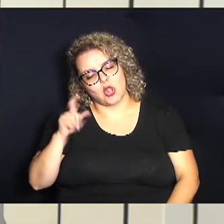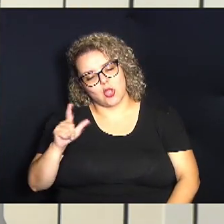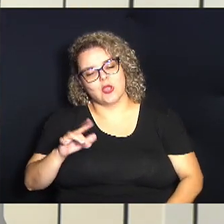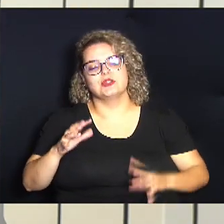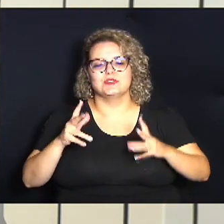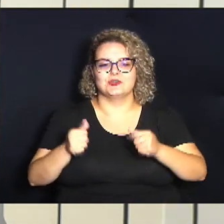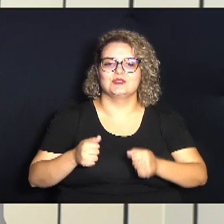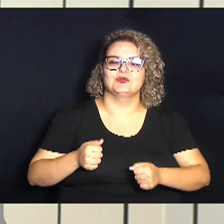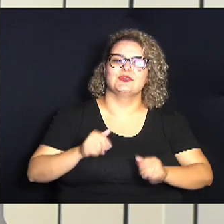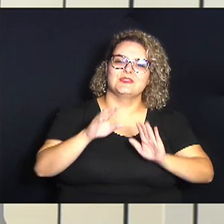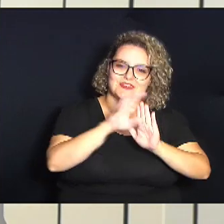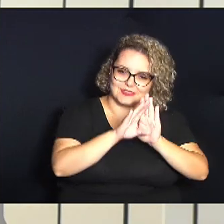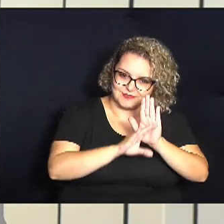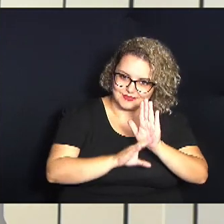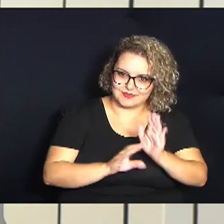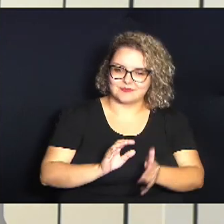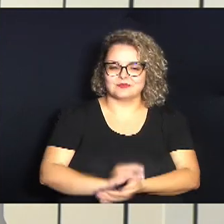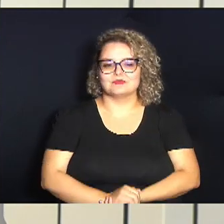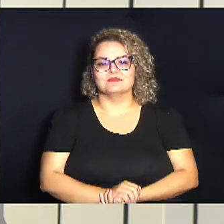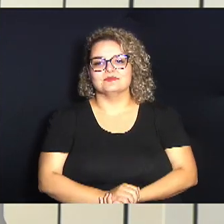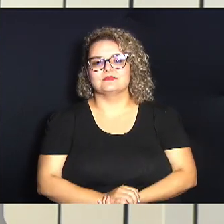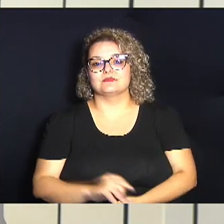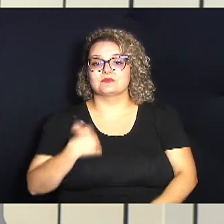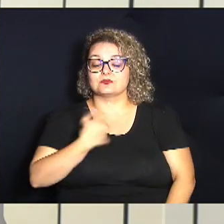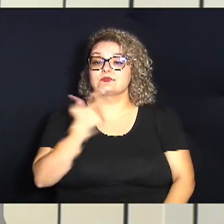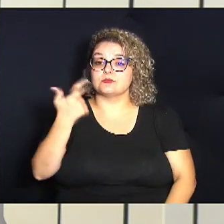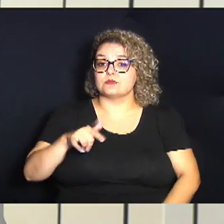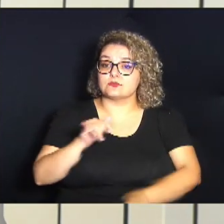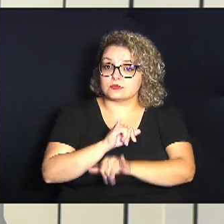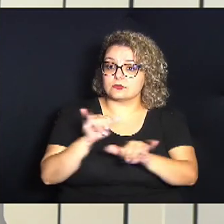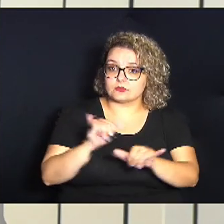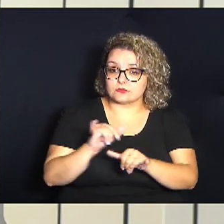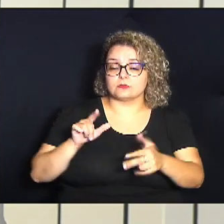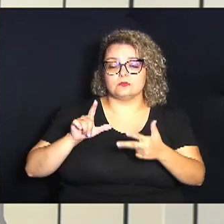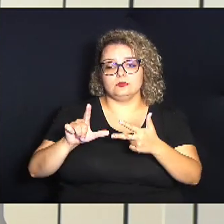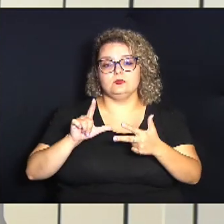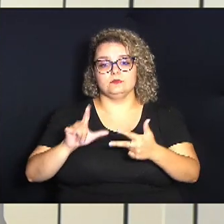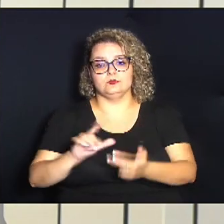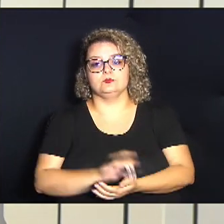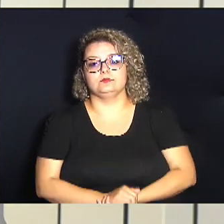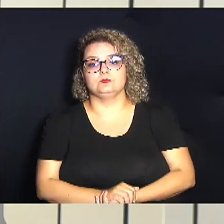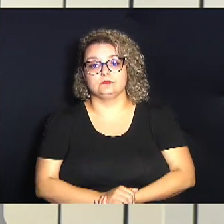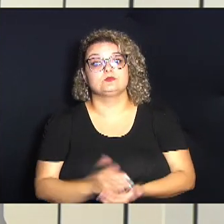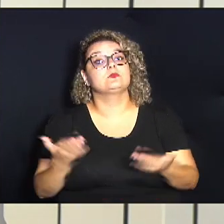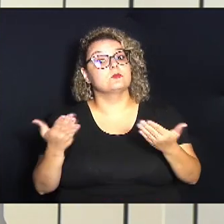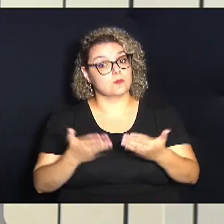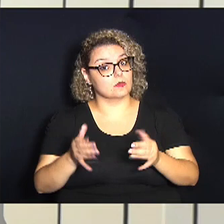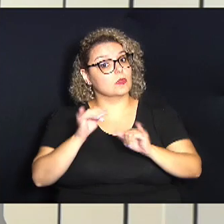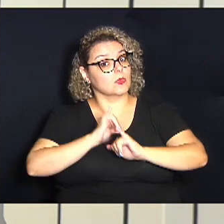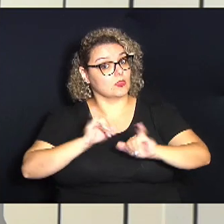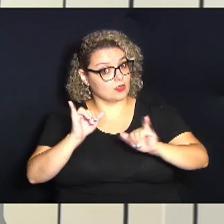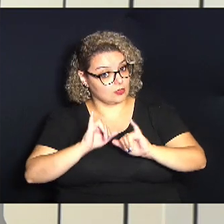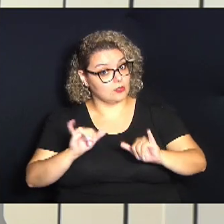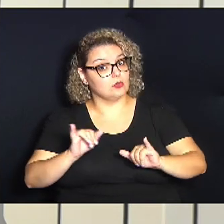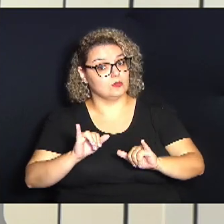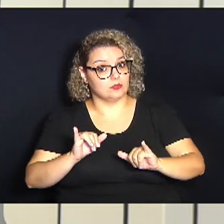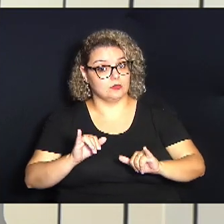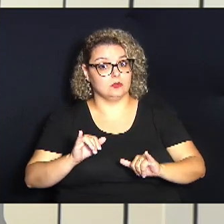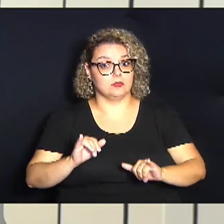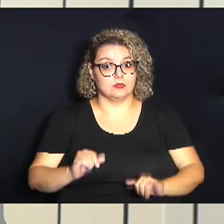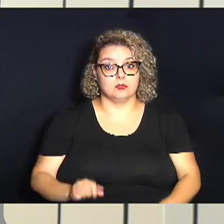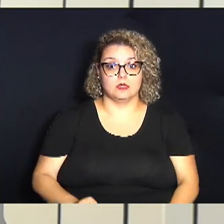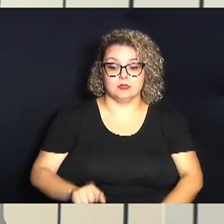toda a nossa programação. A gente segue aqui com as notícias do Legislativo, agora repercutindo as